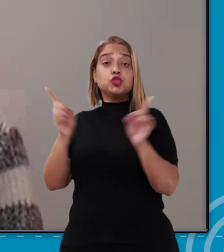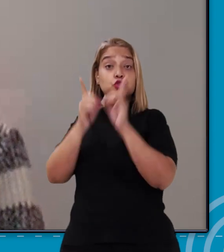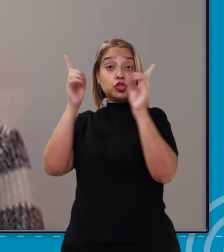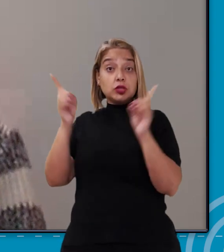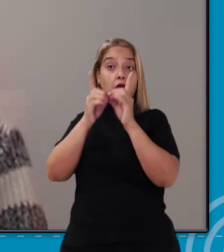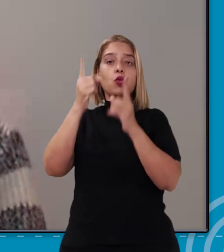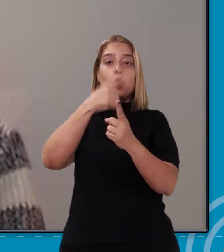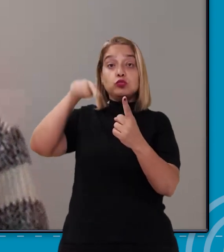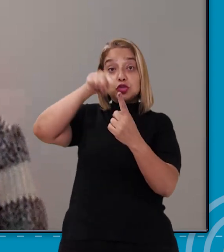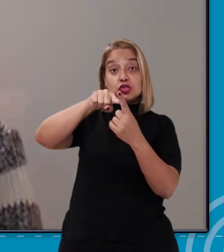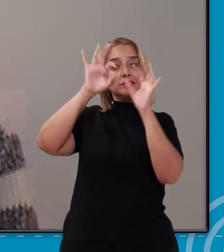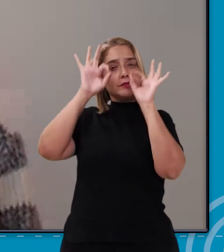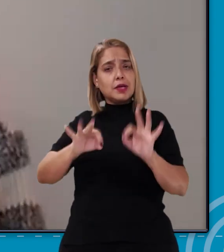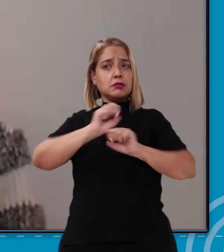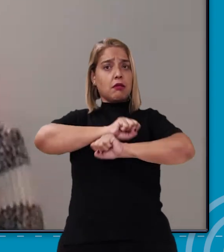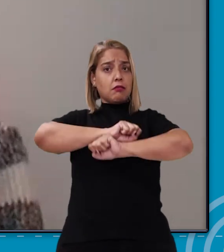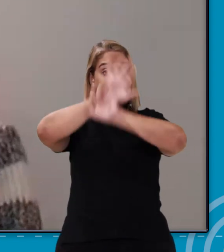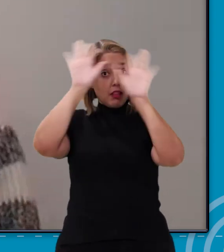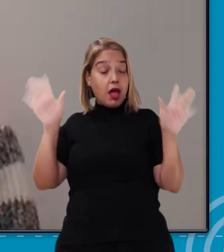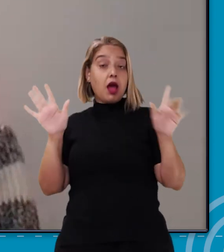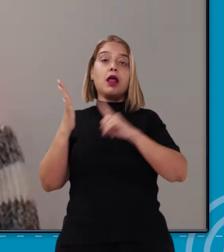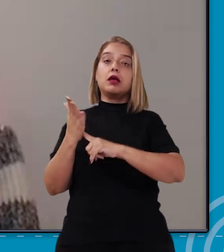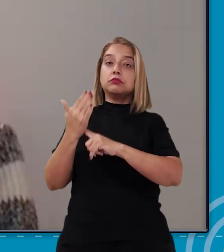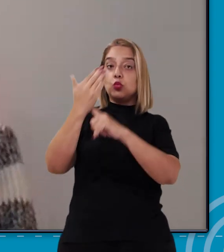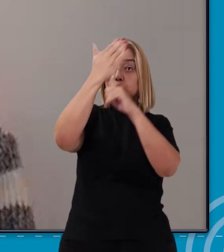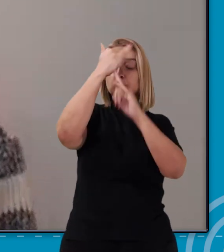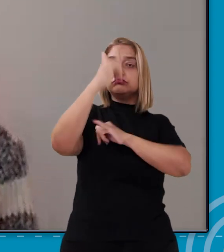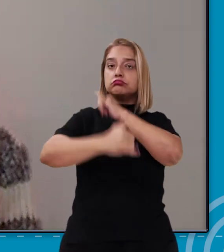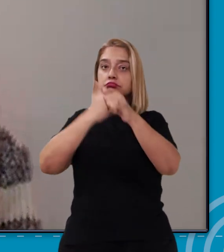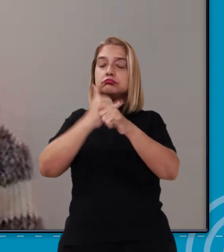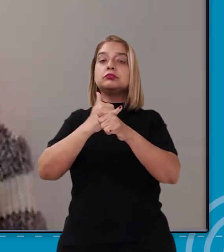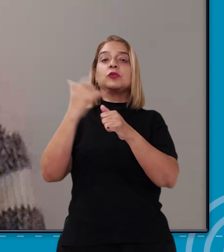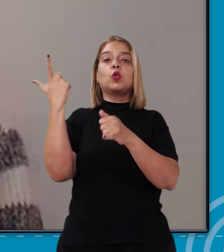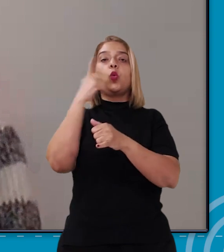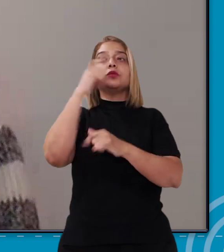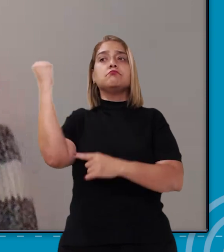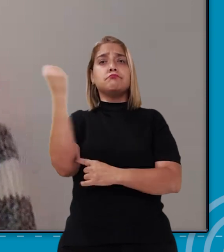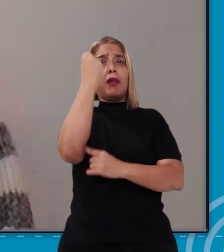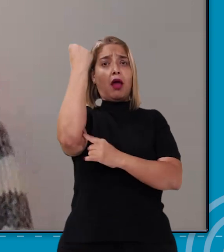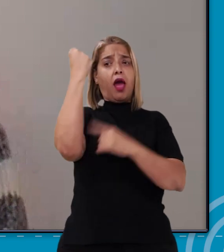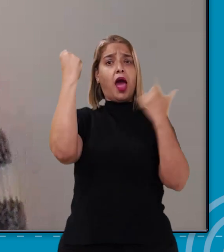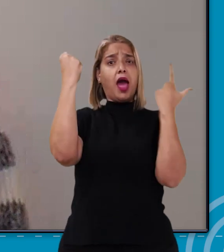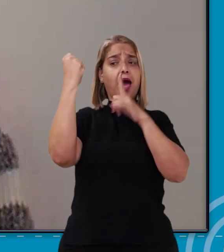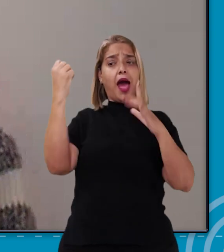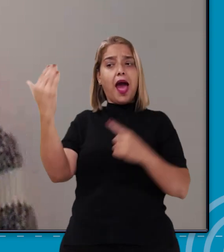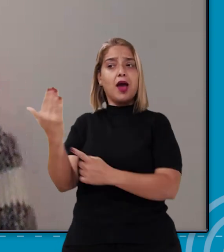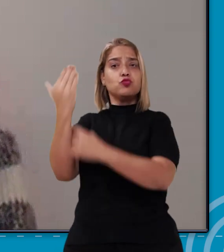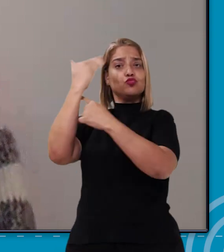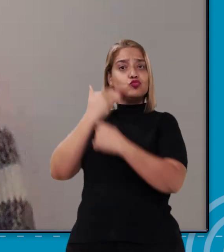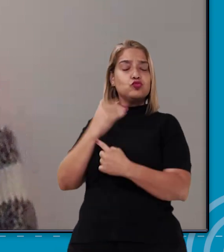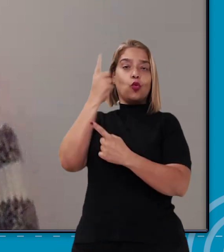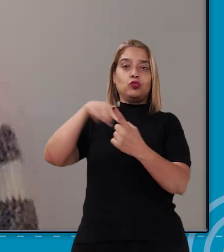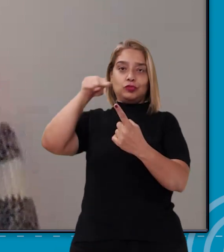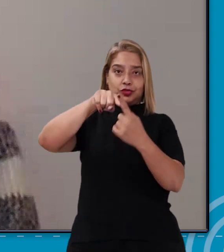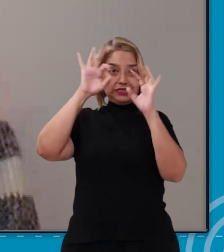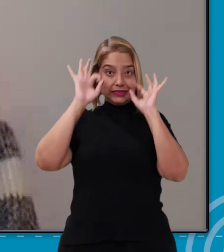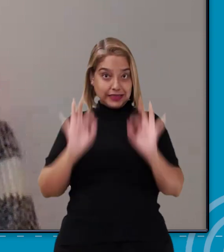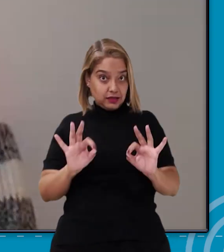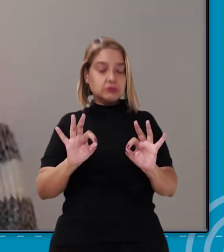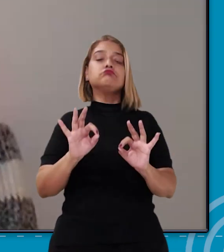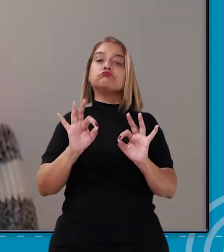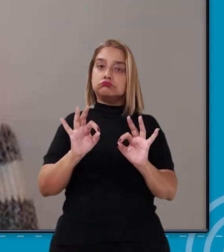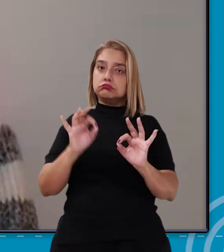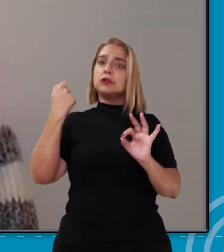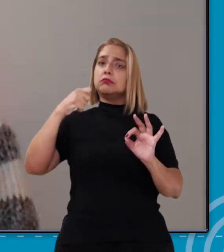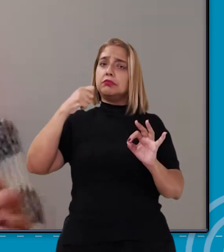essa sequência didática tem um objetivo claro e as tecnologias digitais potencializam o alcance a